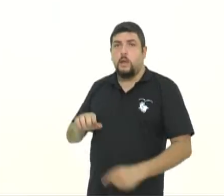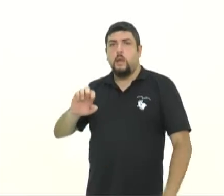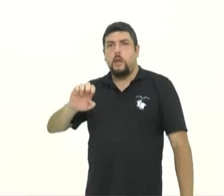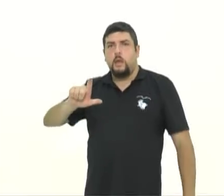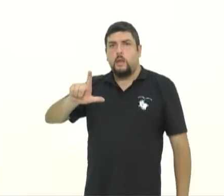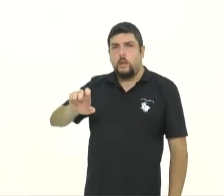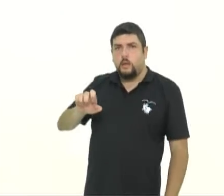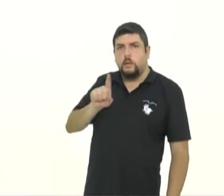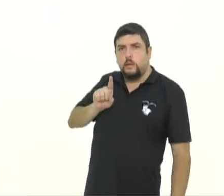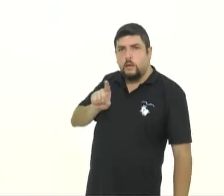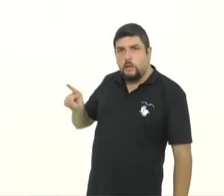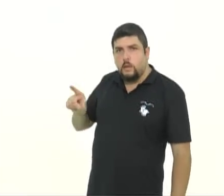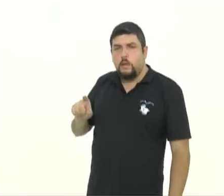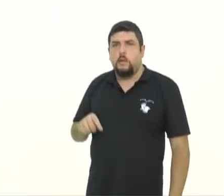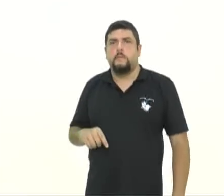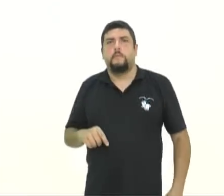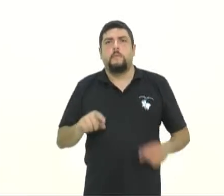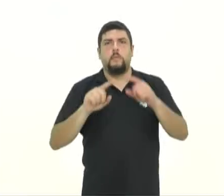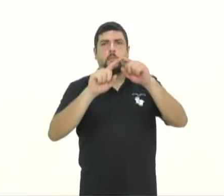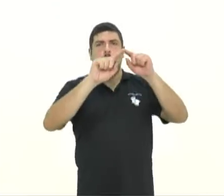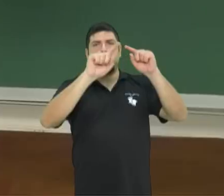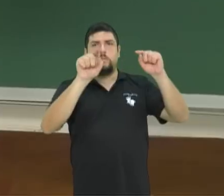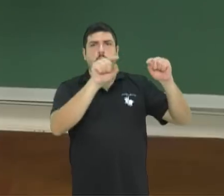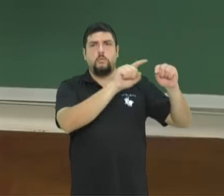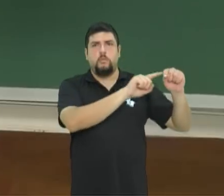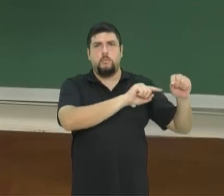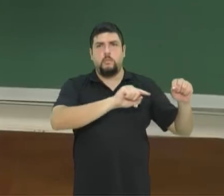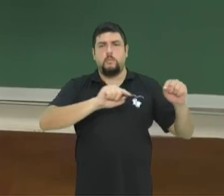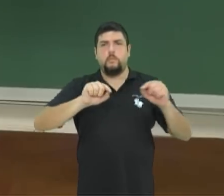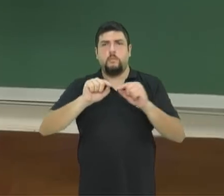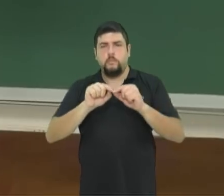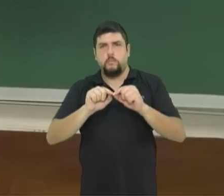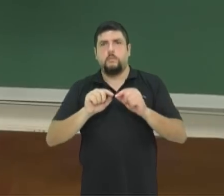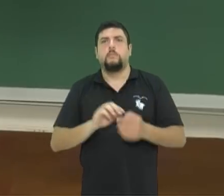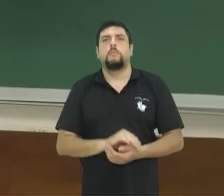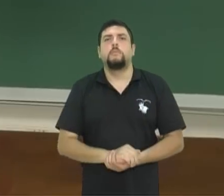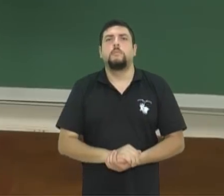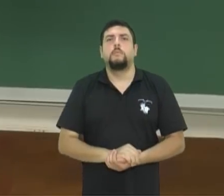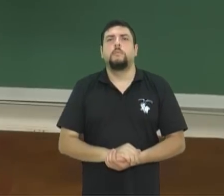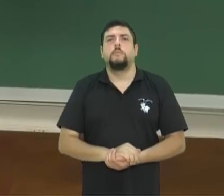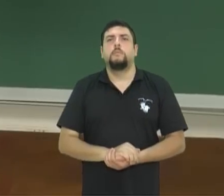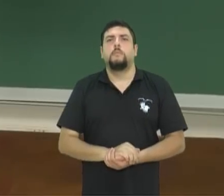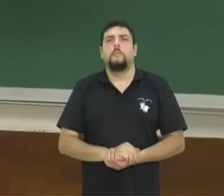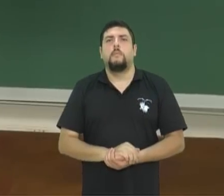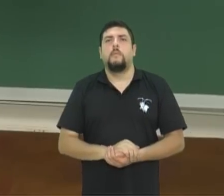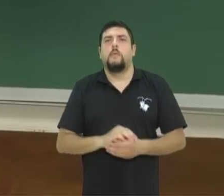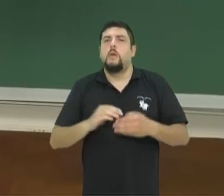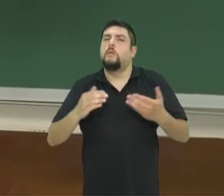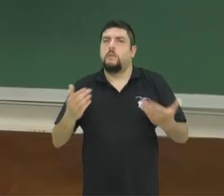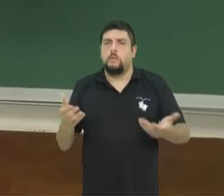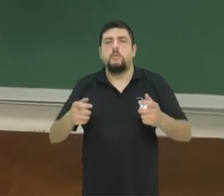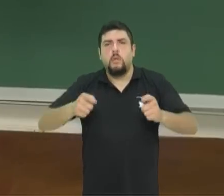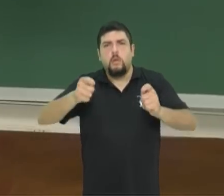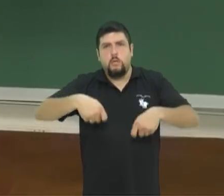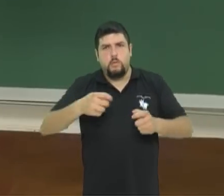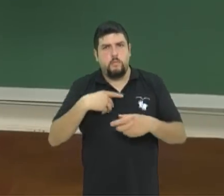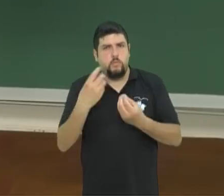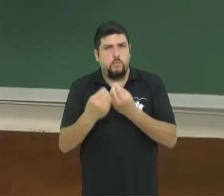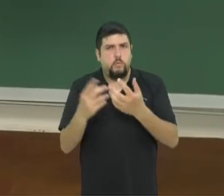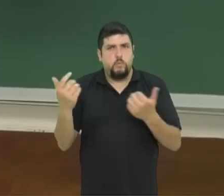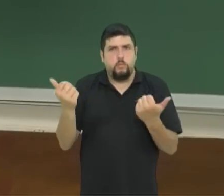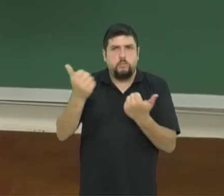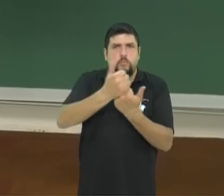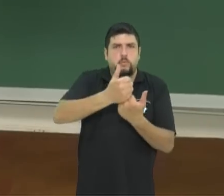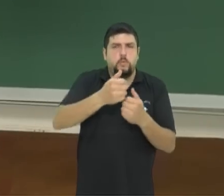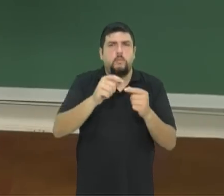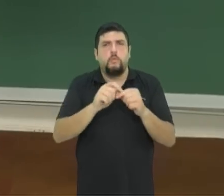assim evitaria de estar repetindo, né, Atlas novamente aqui no texto. Certo? Faria ali um pronome de referência que a